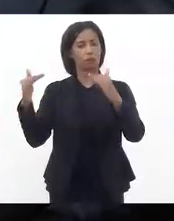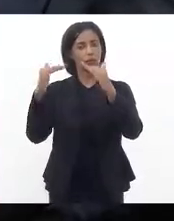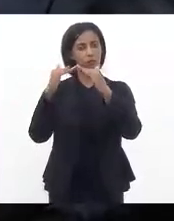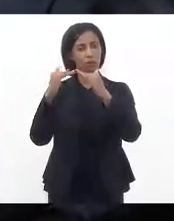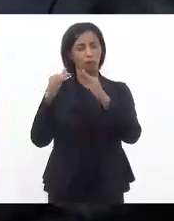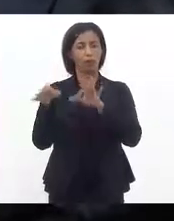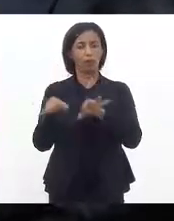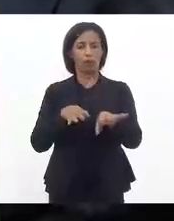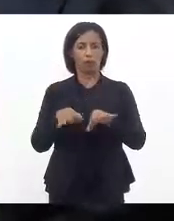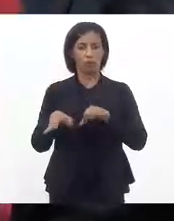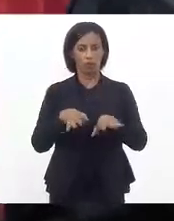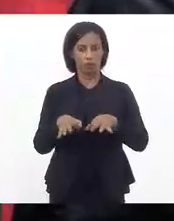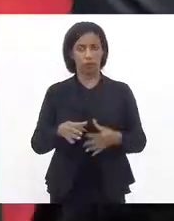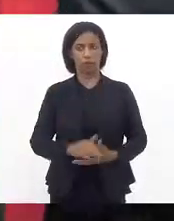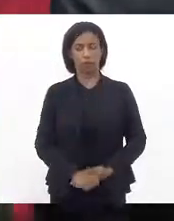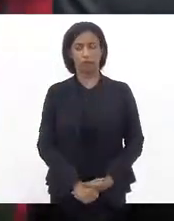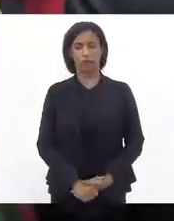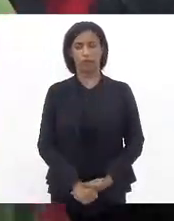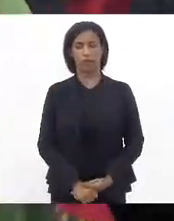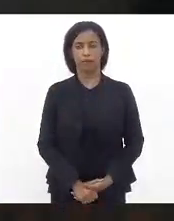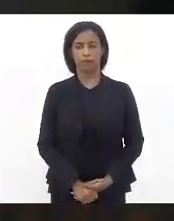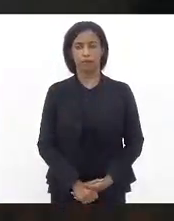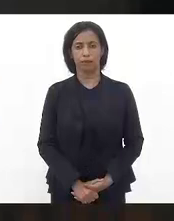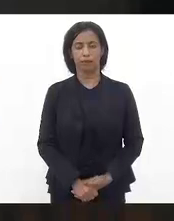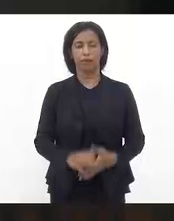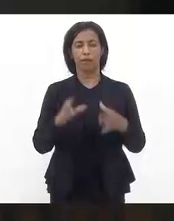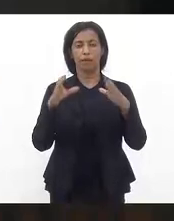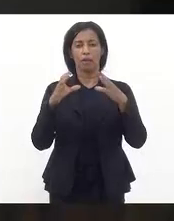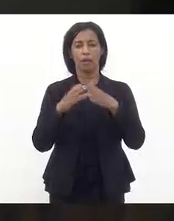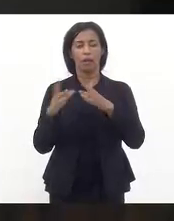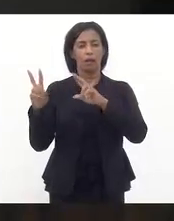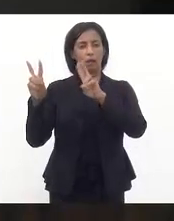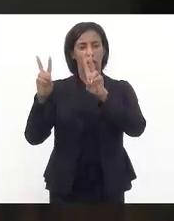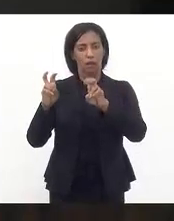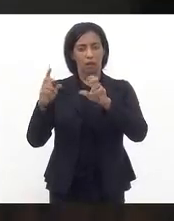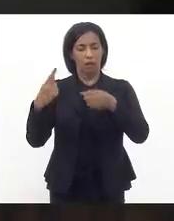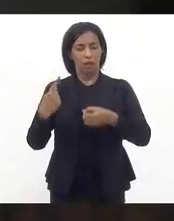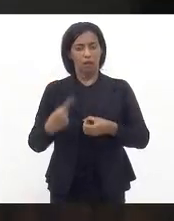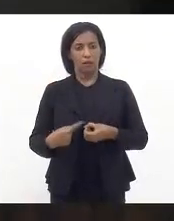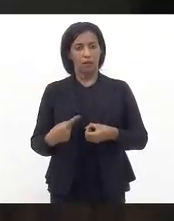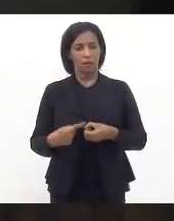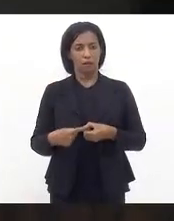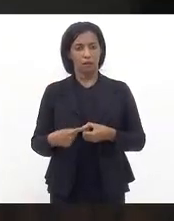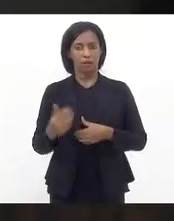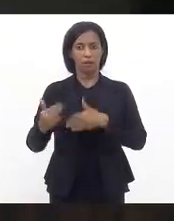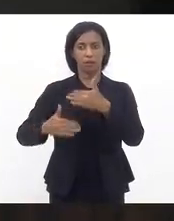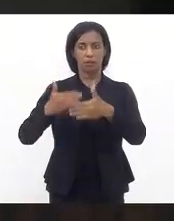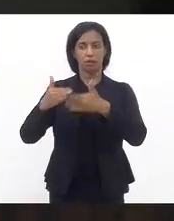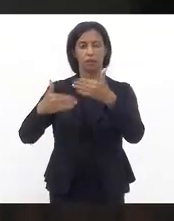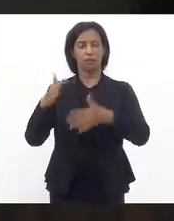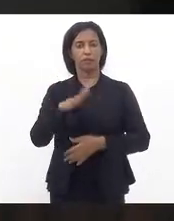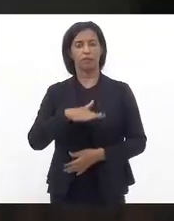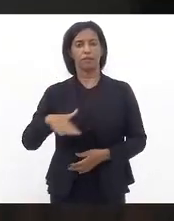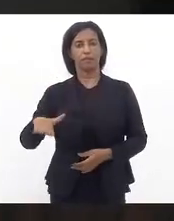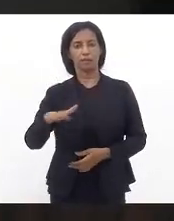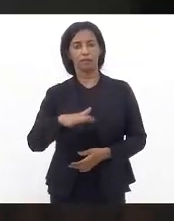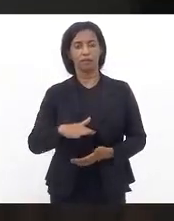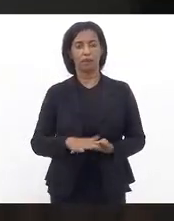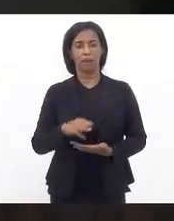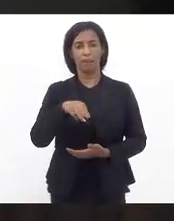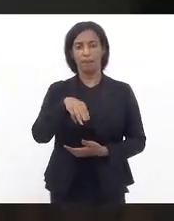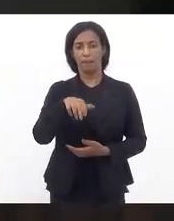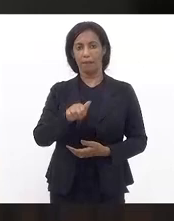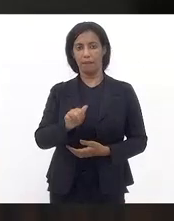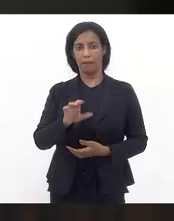mérito ao projeto obrigado pela comissão de assuntos municipais e desenvolvimento Regional deve estar